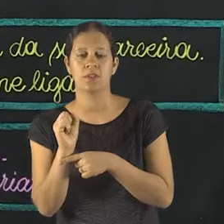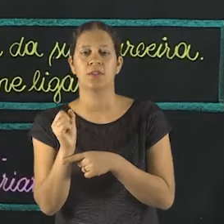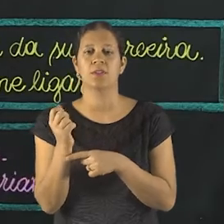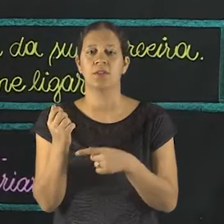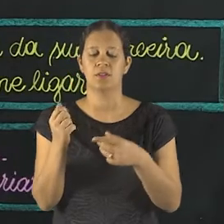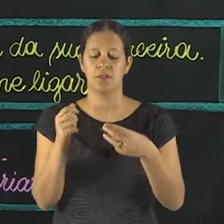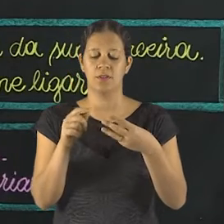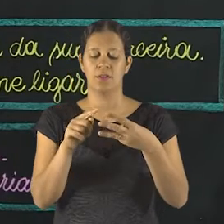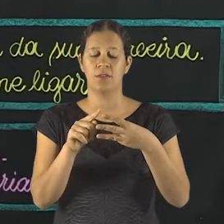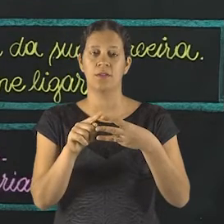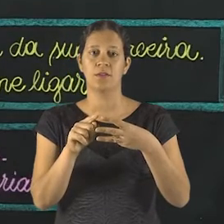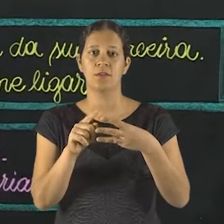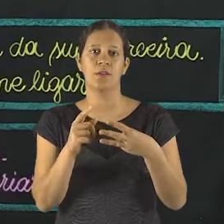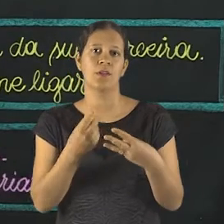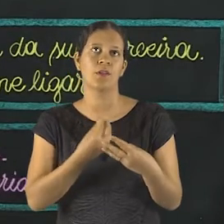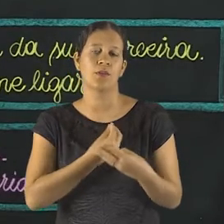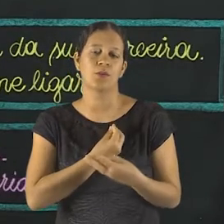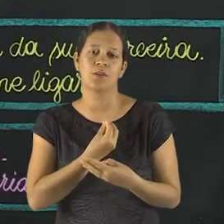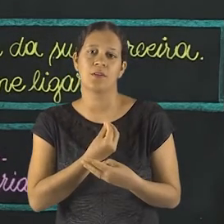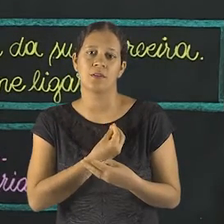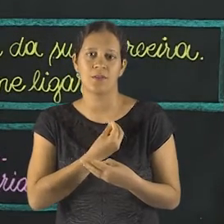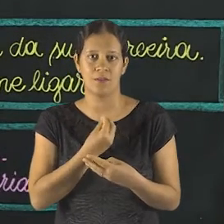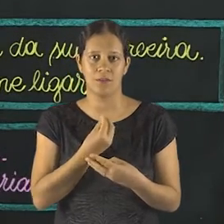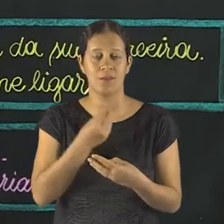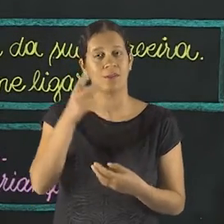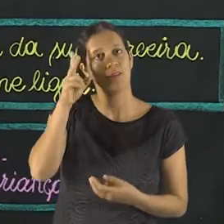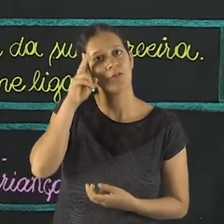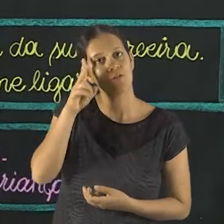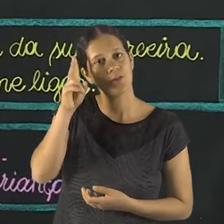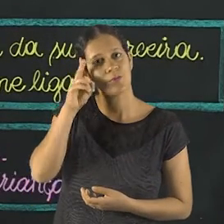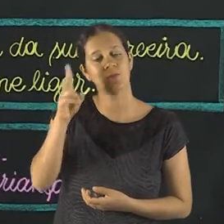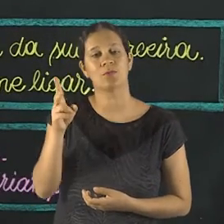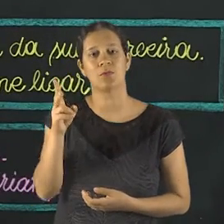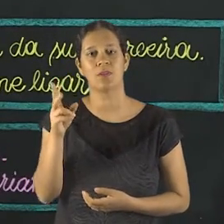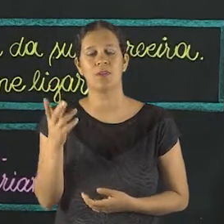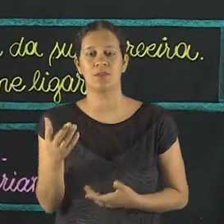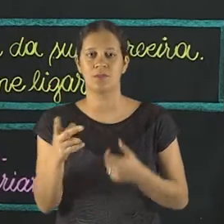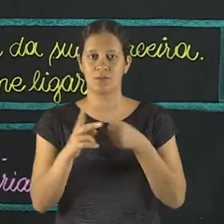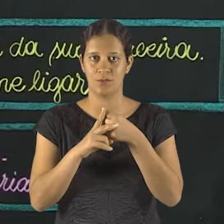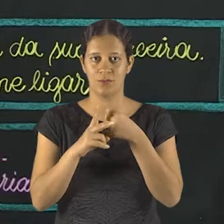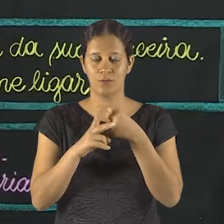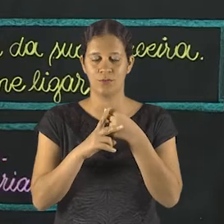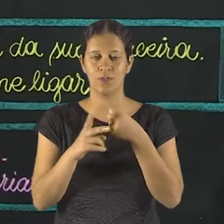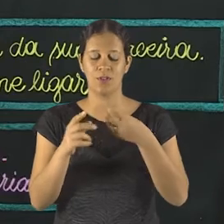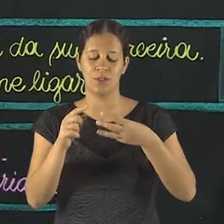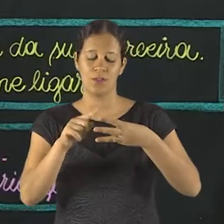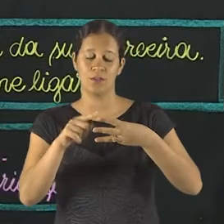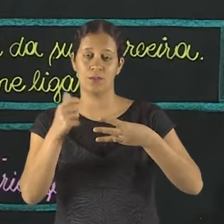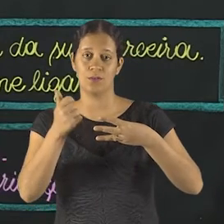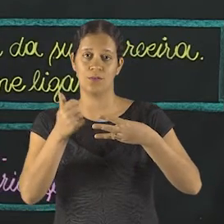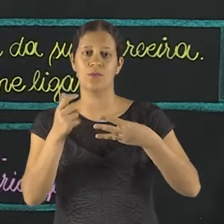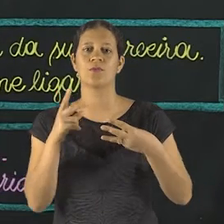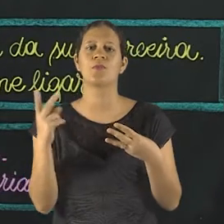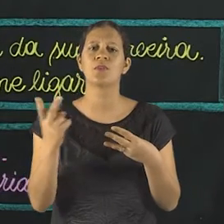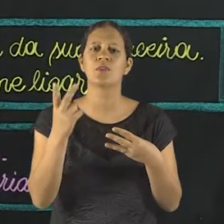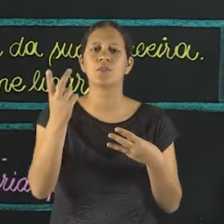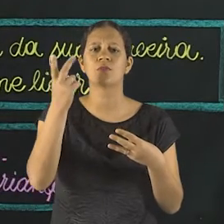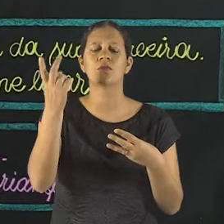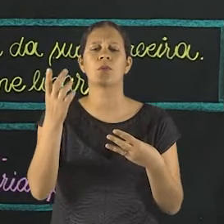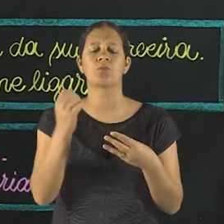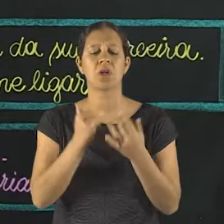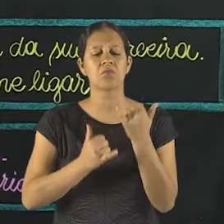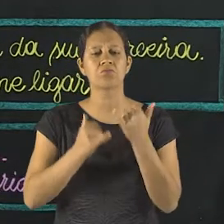clássica frase recordar é viver, nesse caso o recordar, o verbo recordar que está no infinitivo, está tendo valor